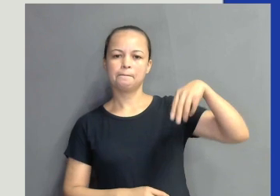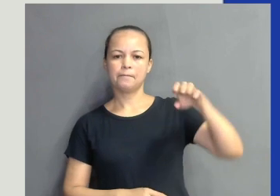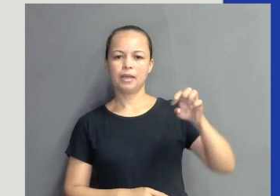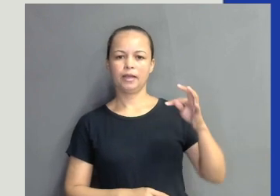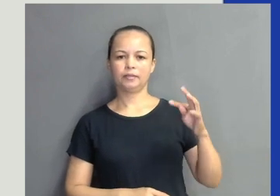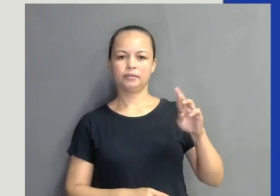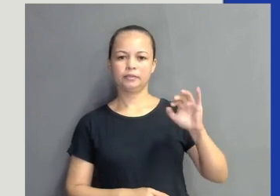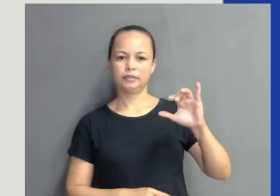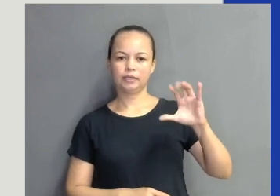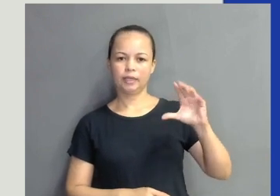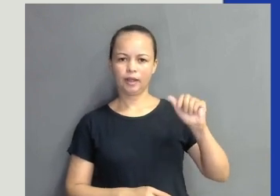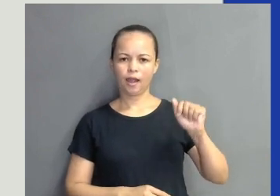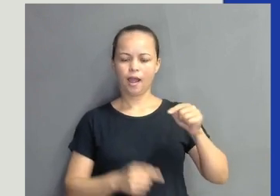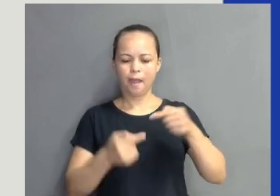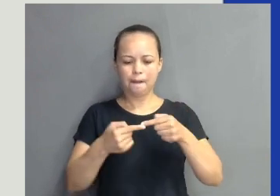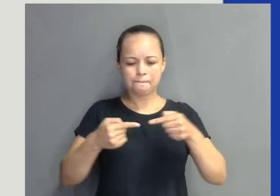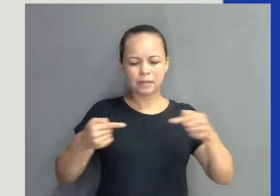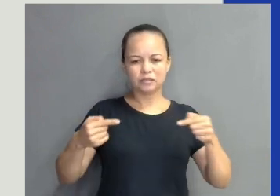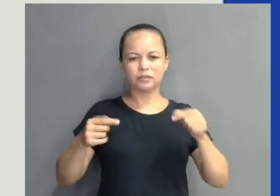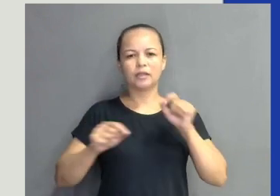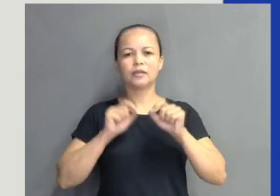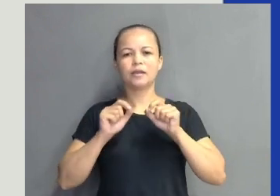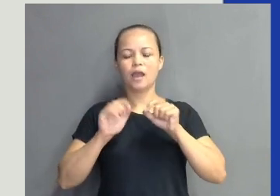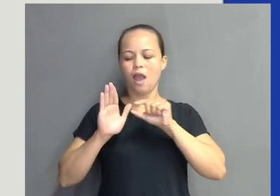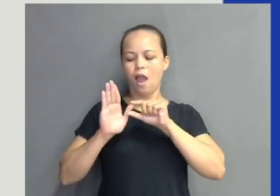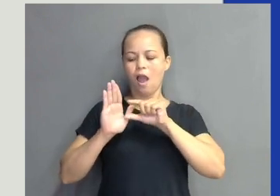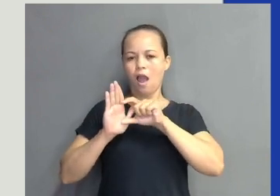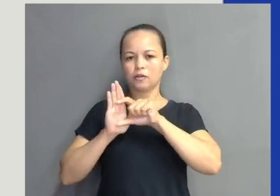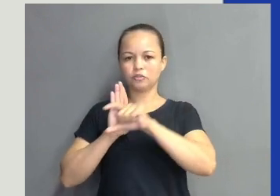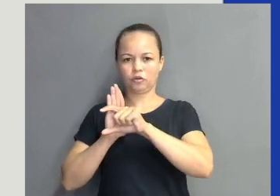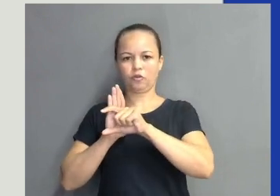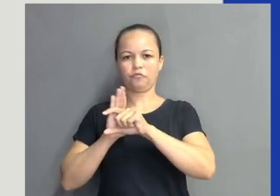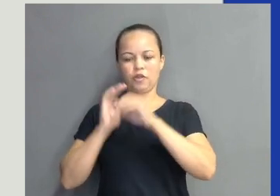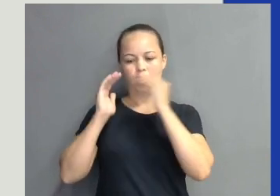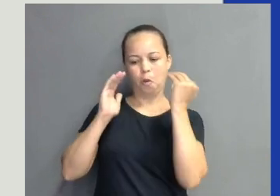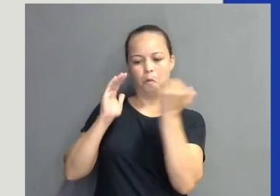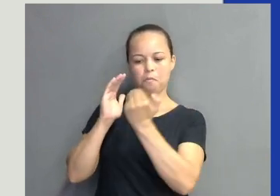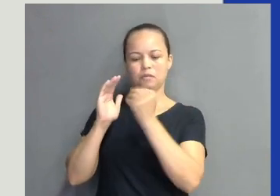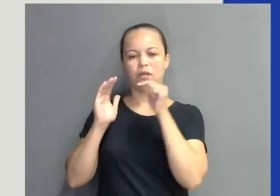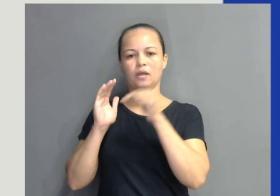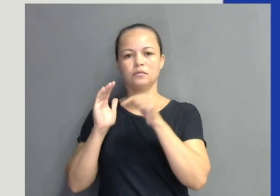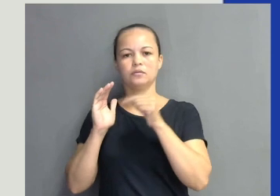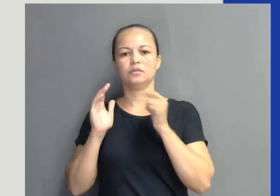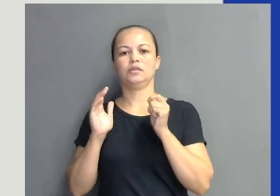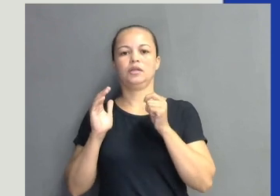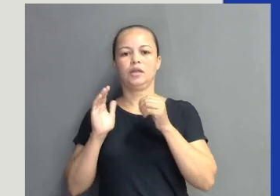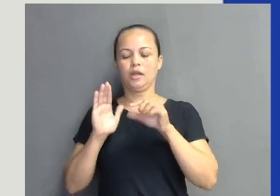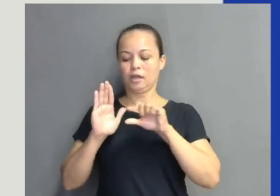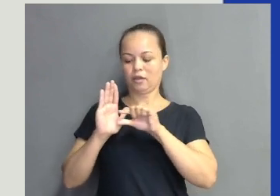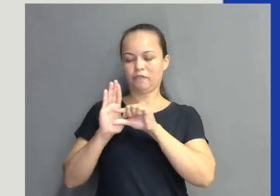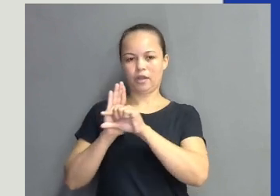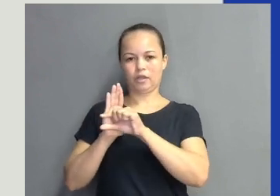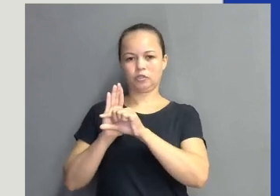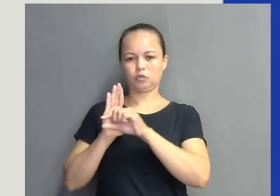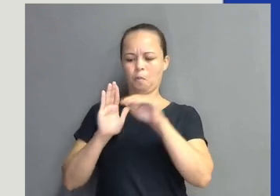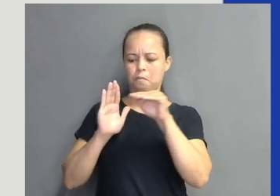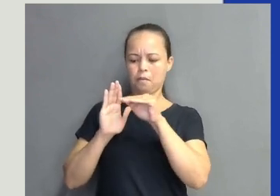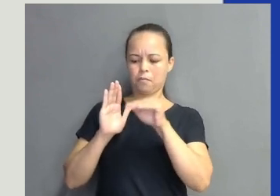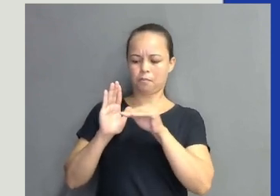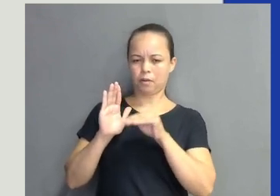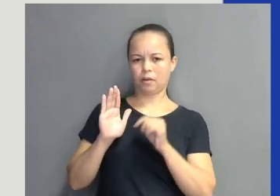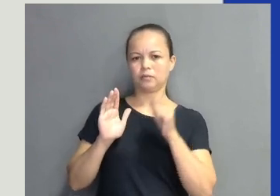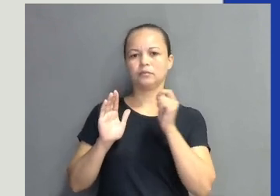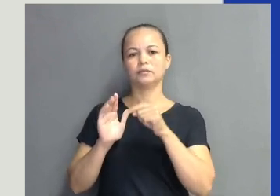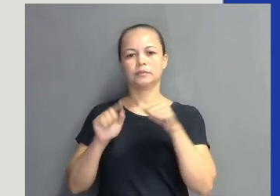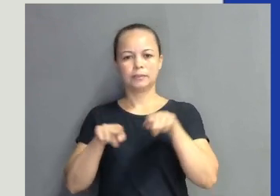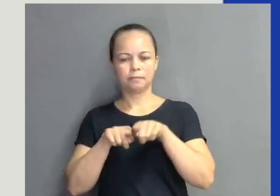estrofe obedece, e também cada verso ele segue essa linha, essa medida, né? E a gente consegue observar isso